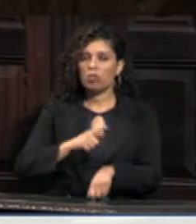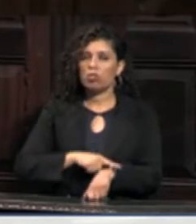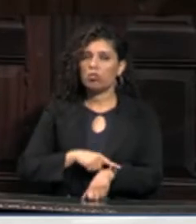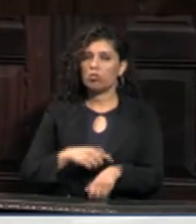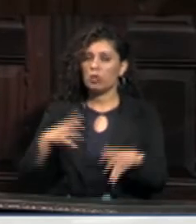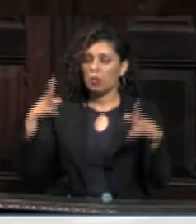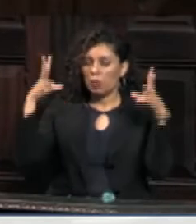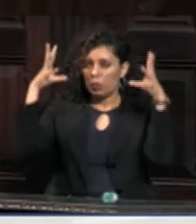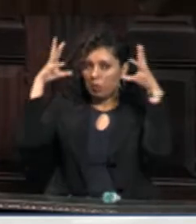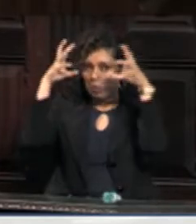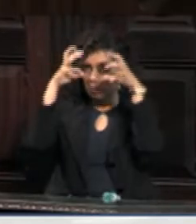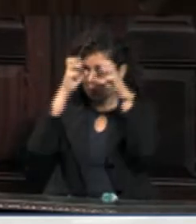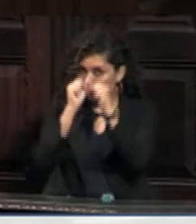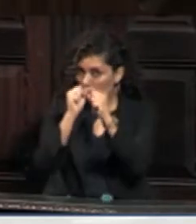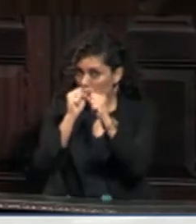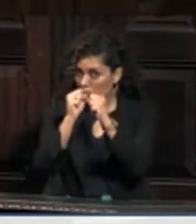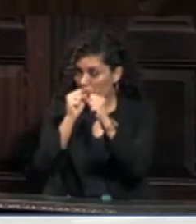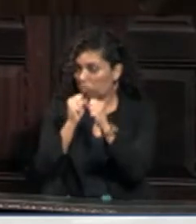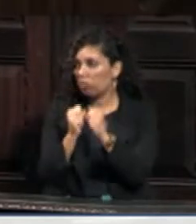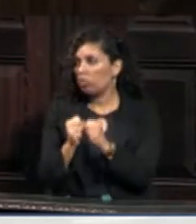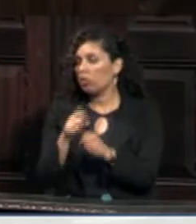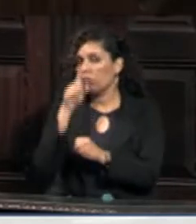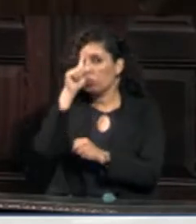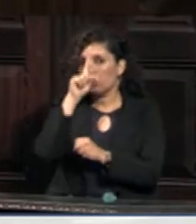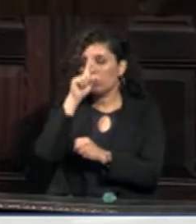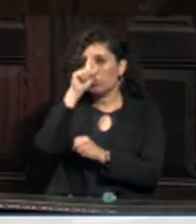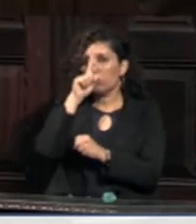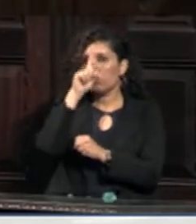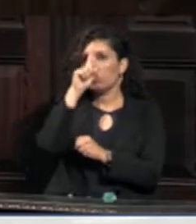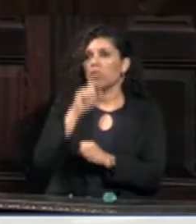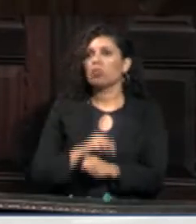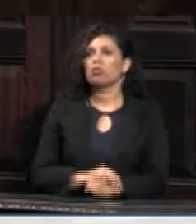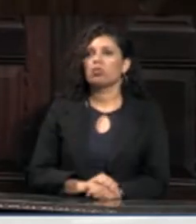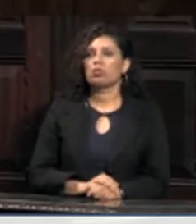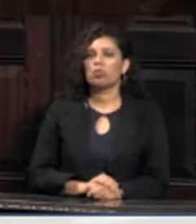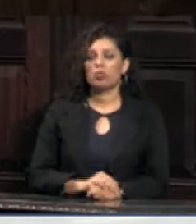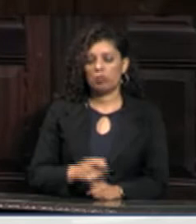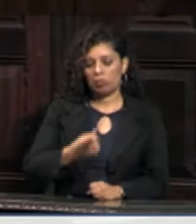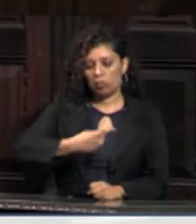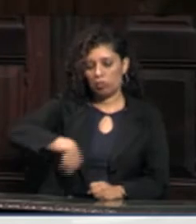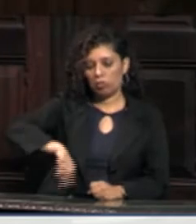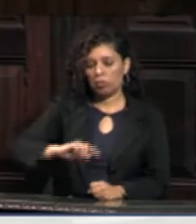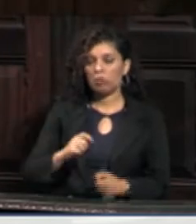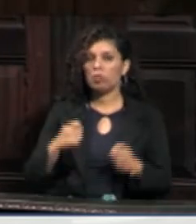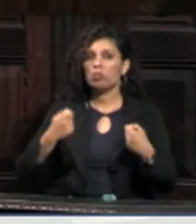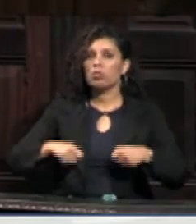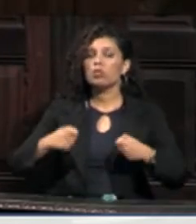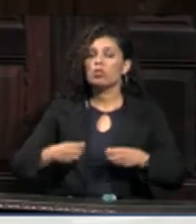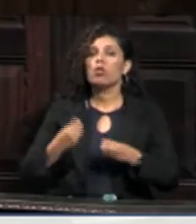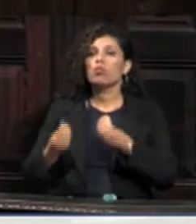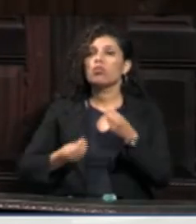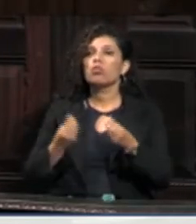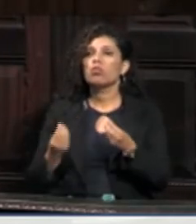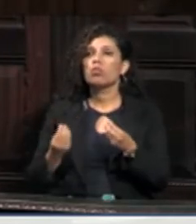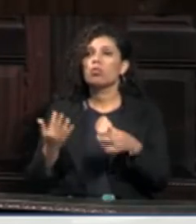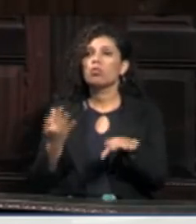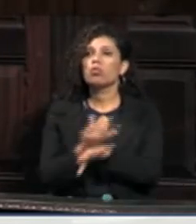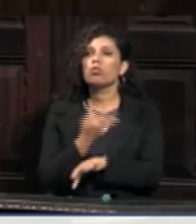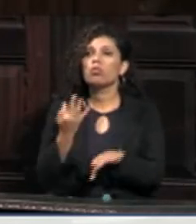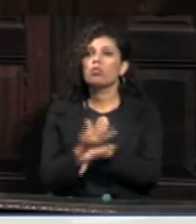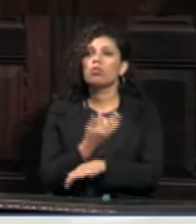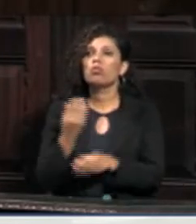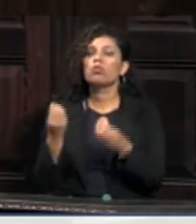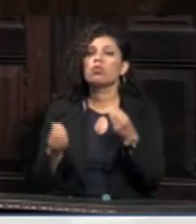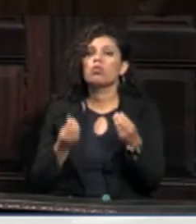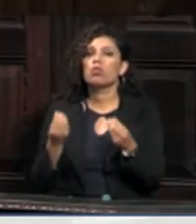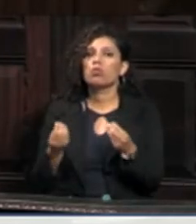tempos sombrios precisam ser enfrentados com resistência democrática